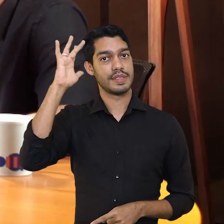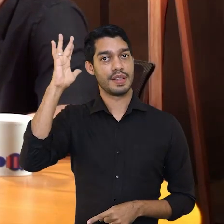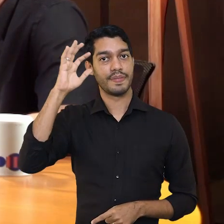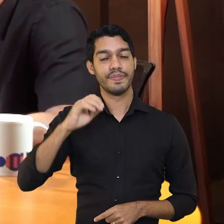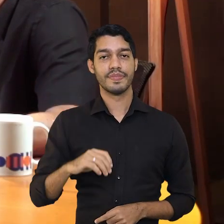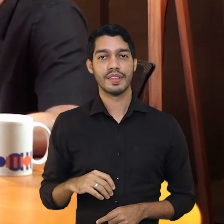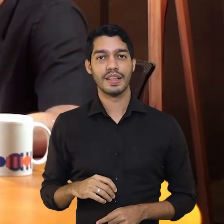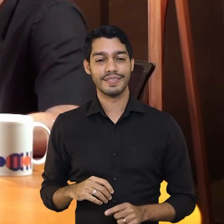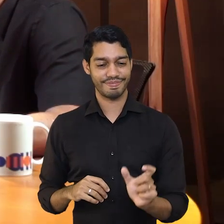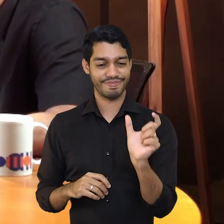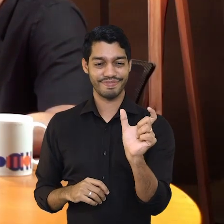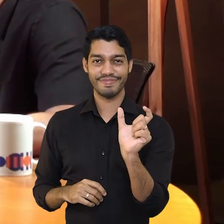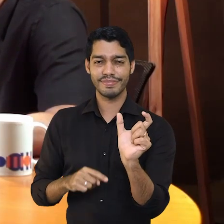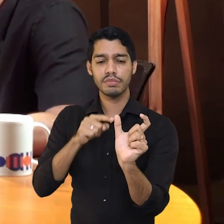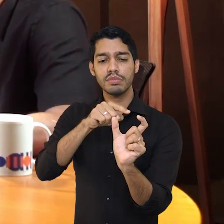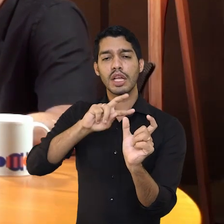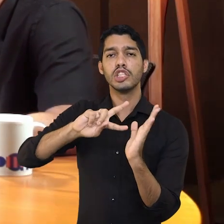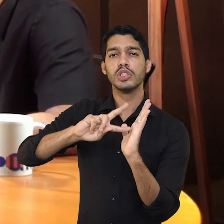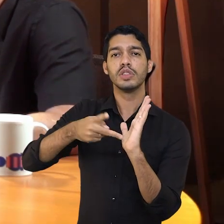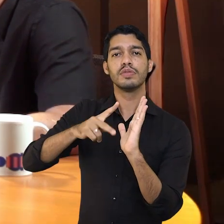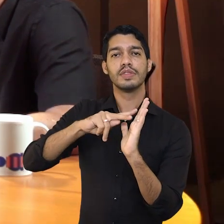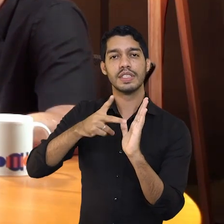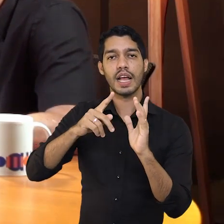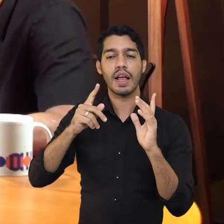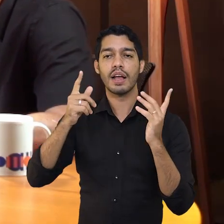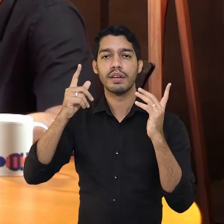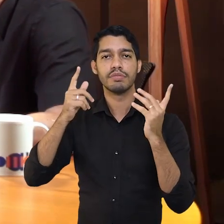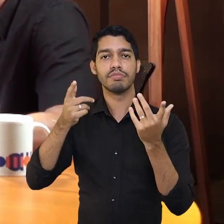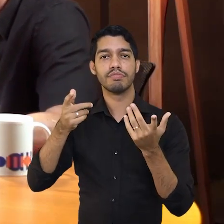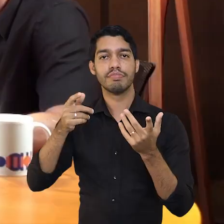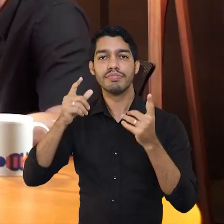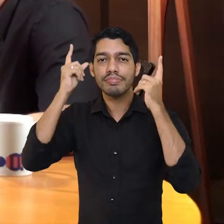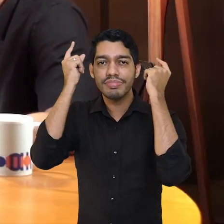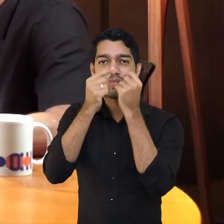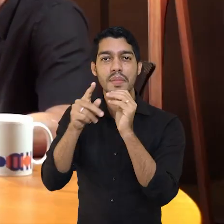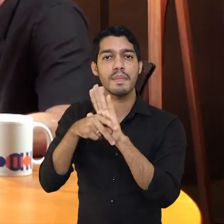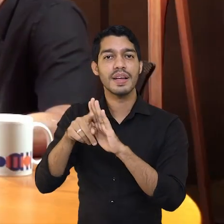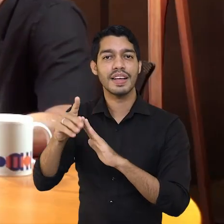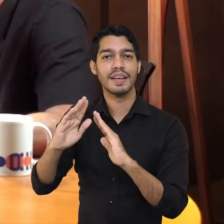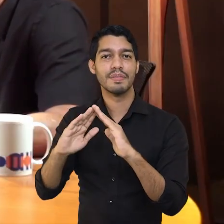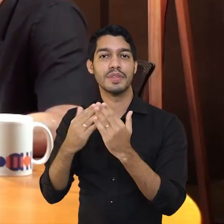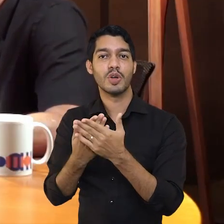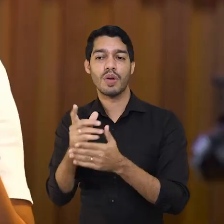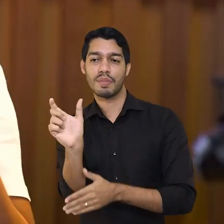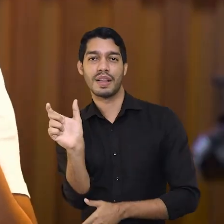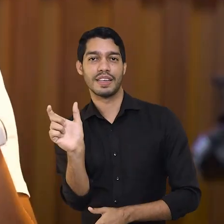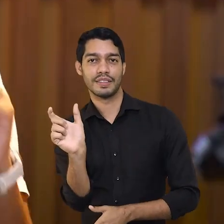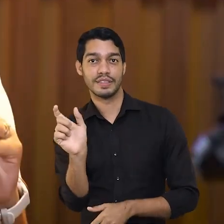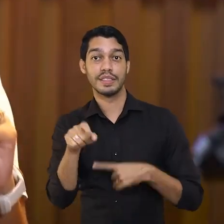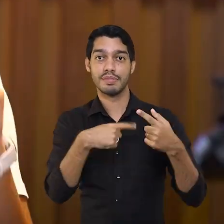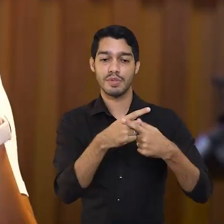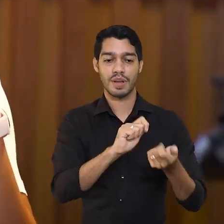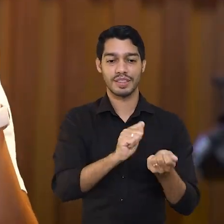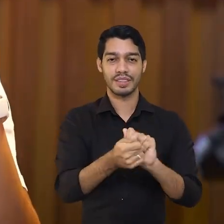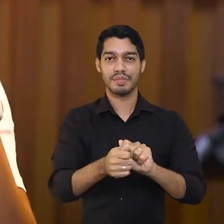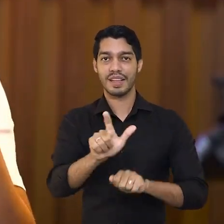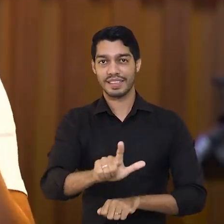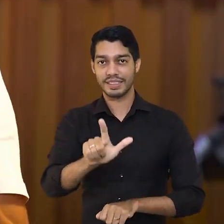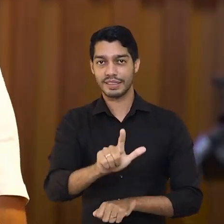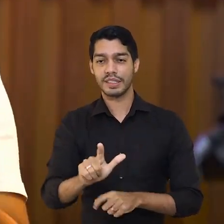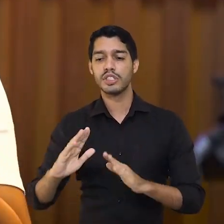na etimologia da palavra escola, por exemplo, né, que vem lá do grego, depois foi adaptada ali no latim, era um lugar que